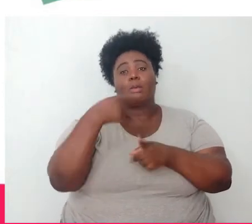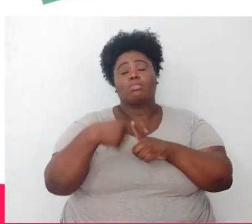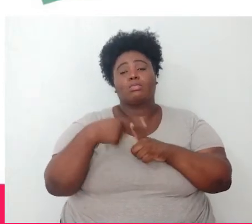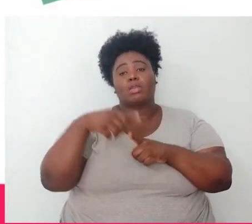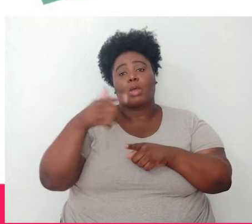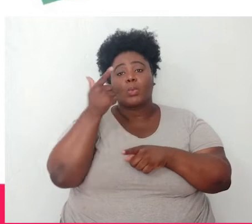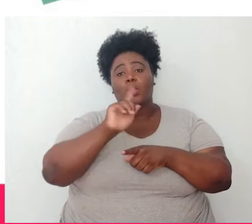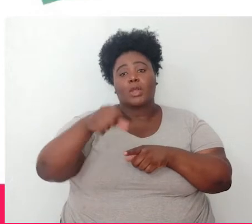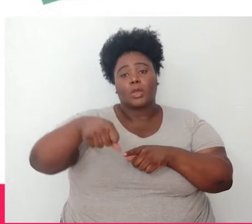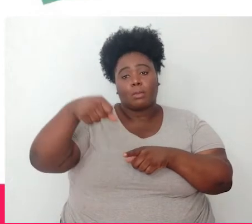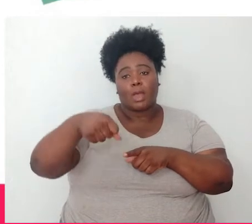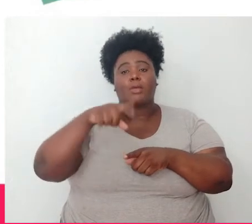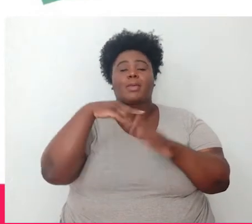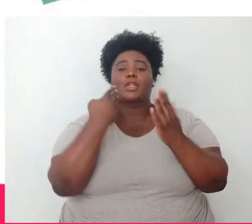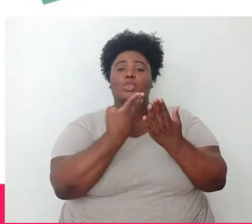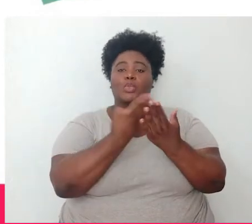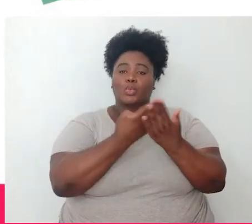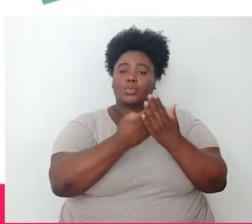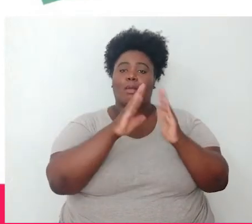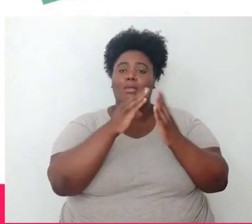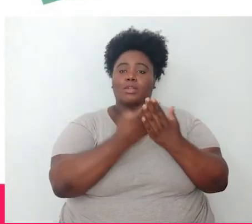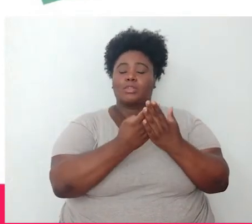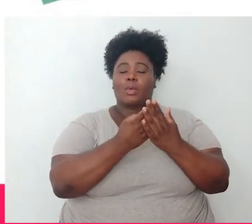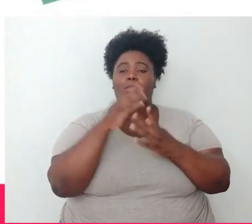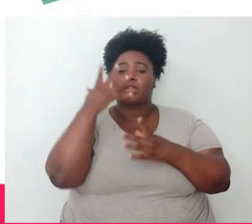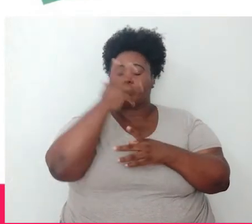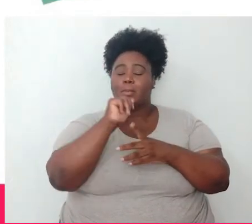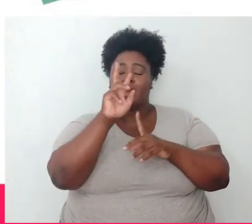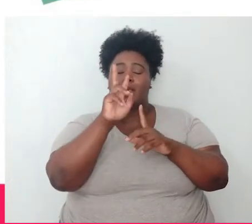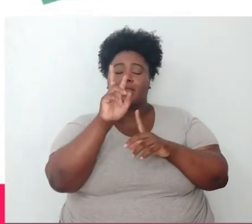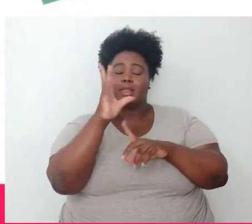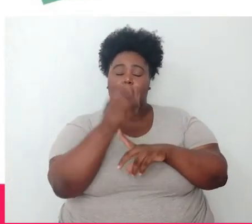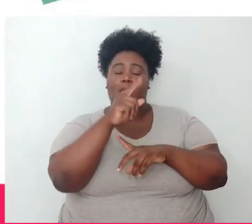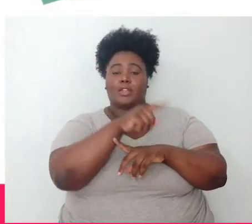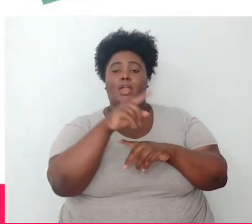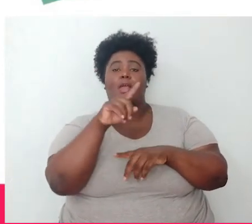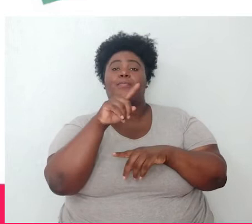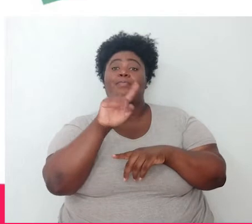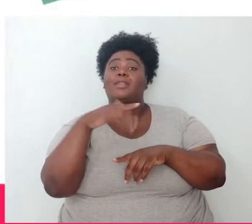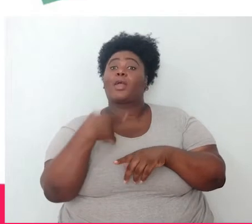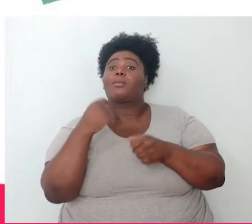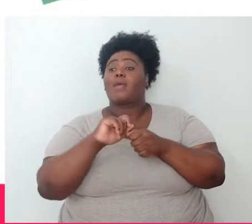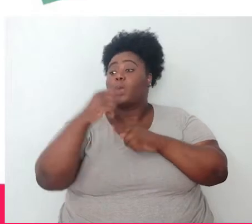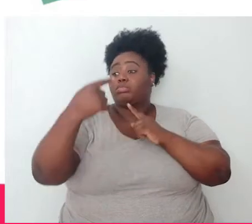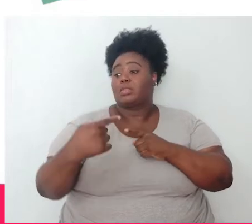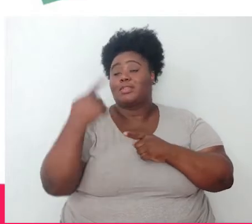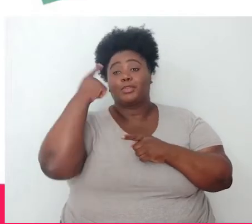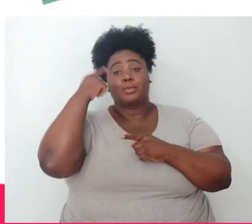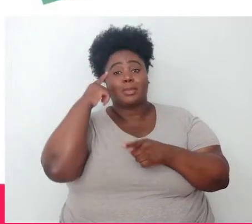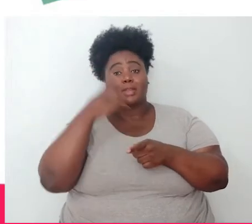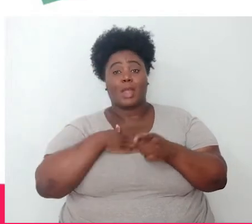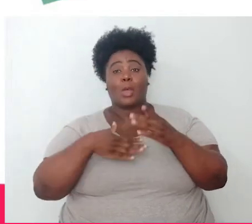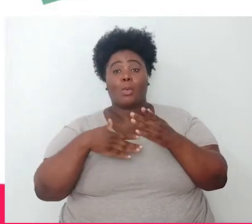para estudar na Escola de Belas Artes da UFRJ. Aquilo ali me coloca uma série de desafios de pensar meu corpo